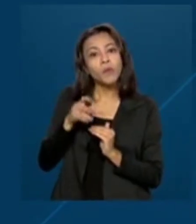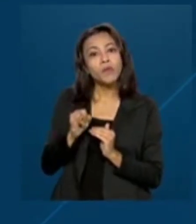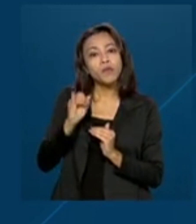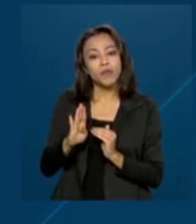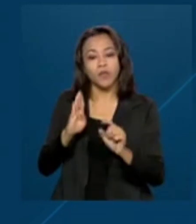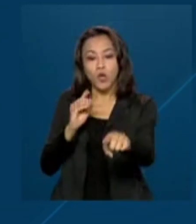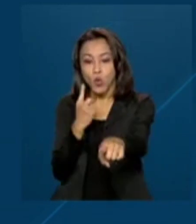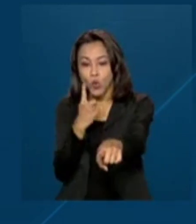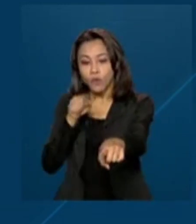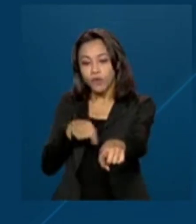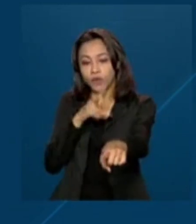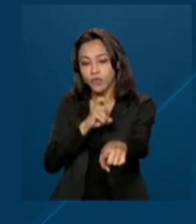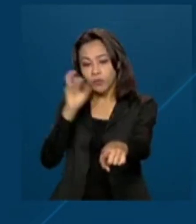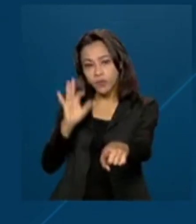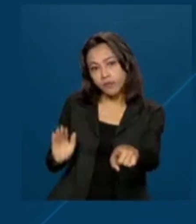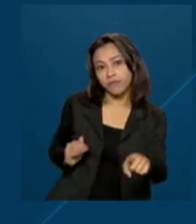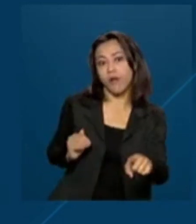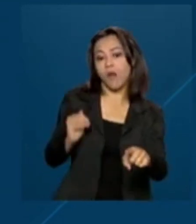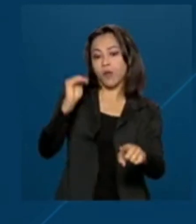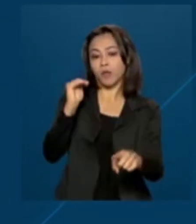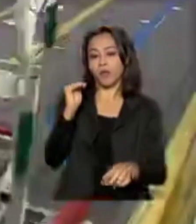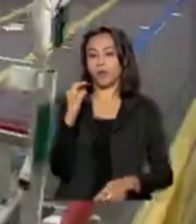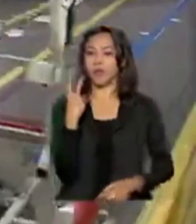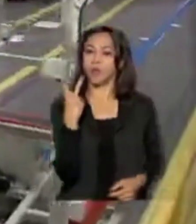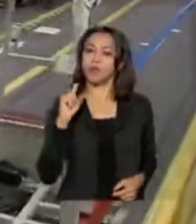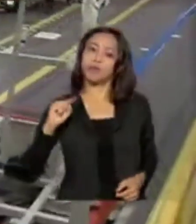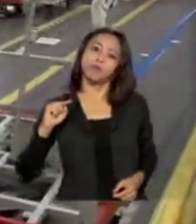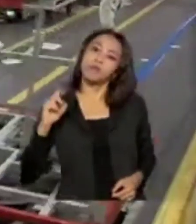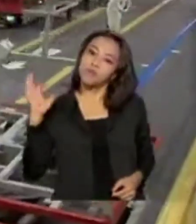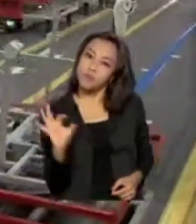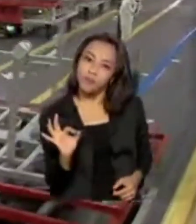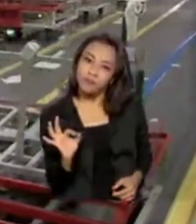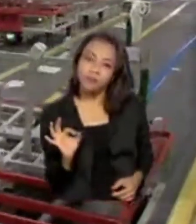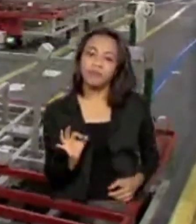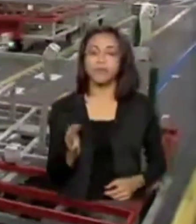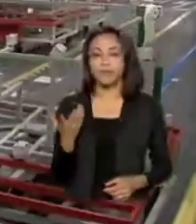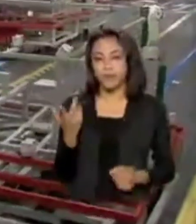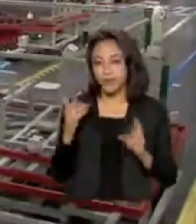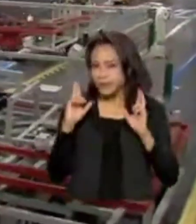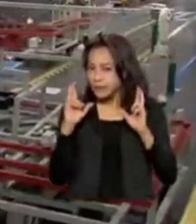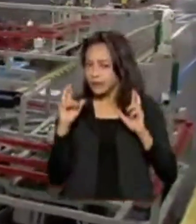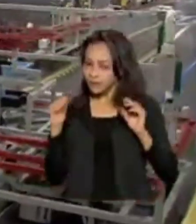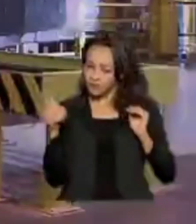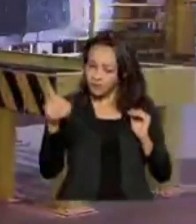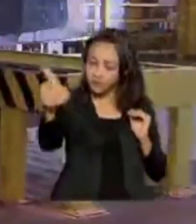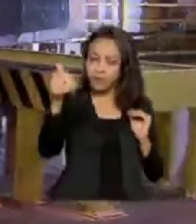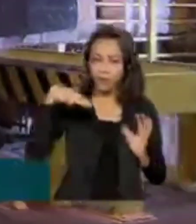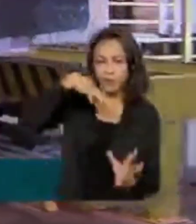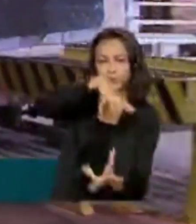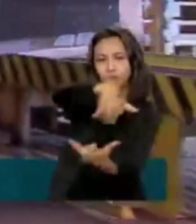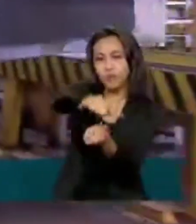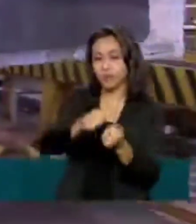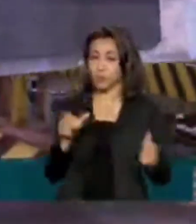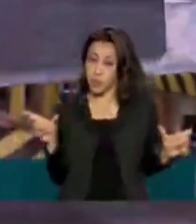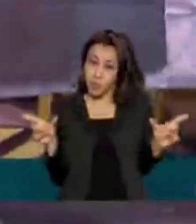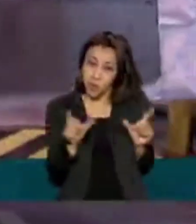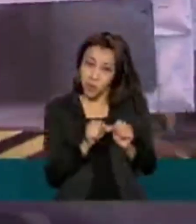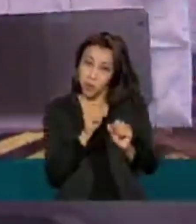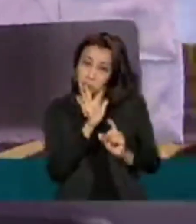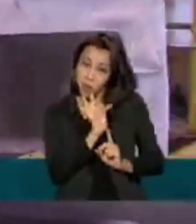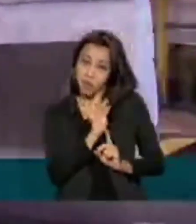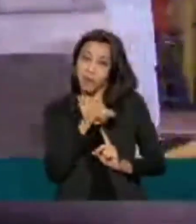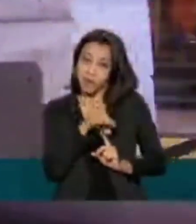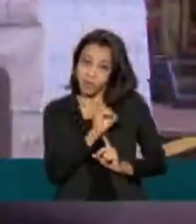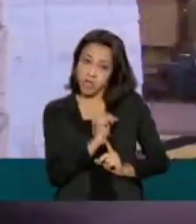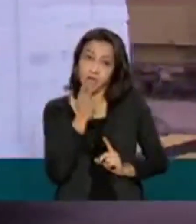de 1,5% para 2%. Em relação às perspectivas globais, o FMI afirma que a economia